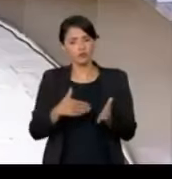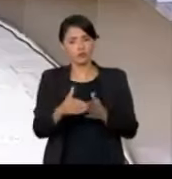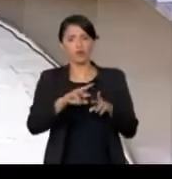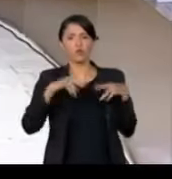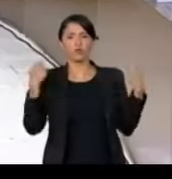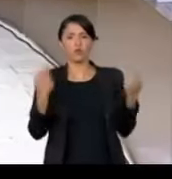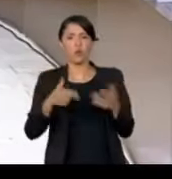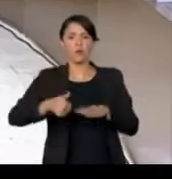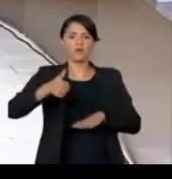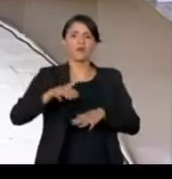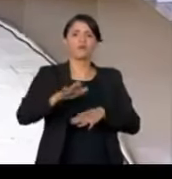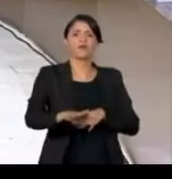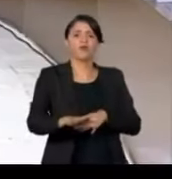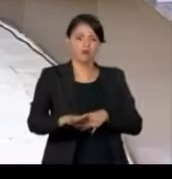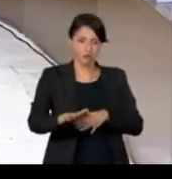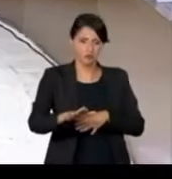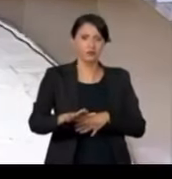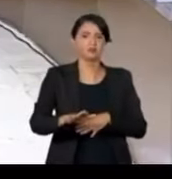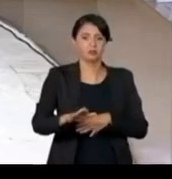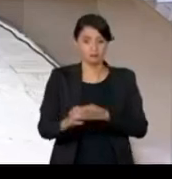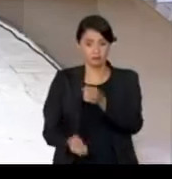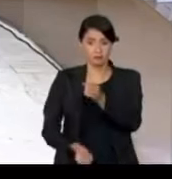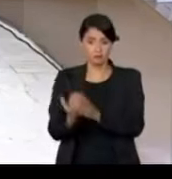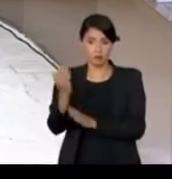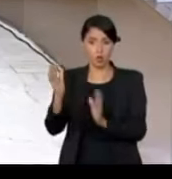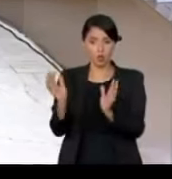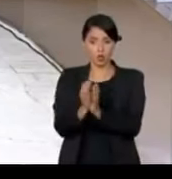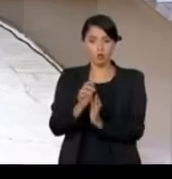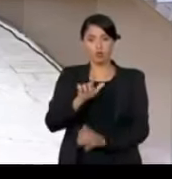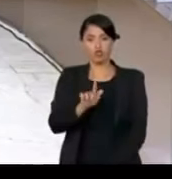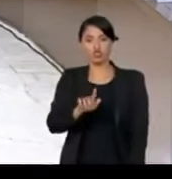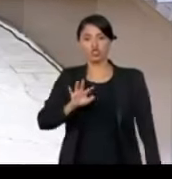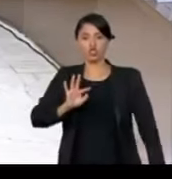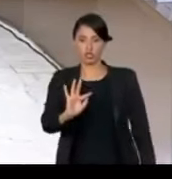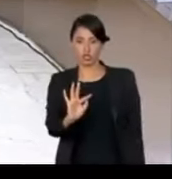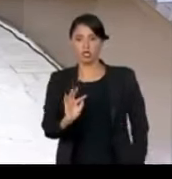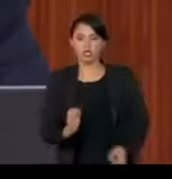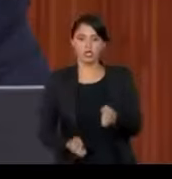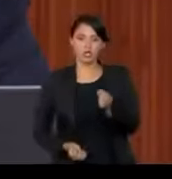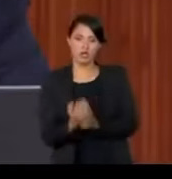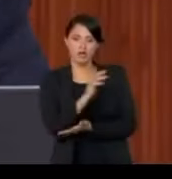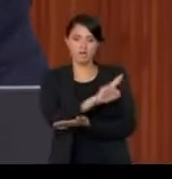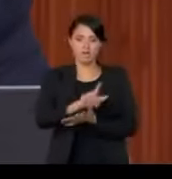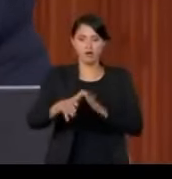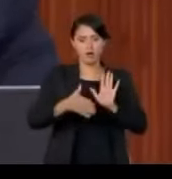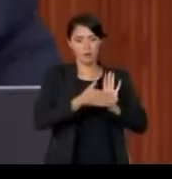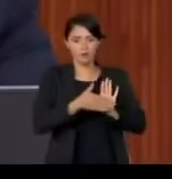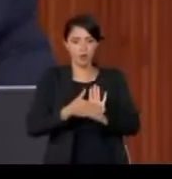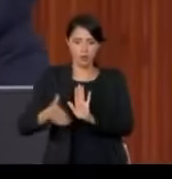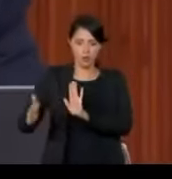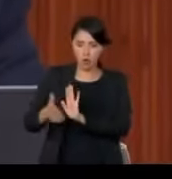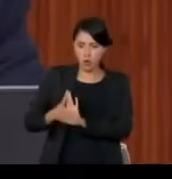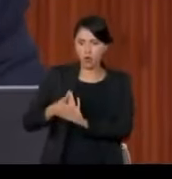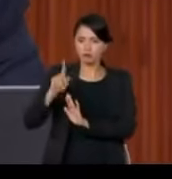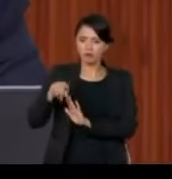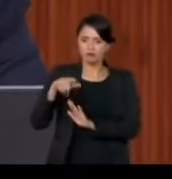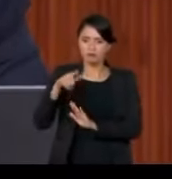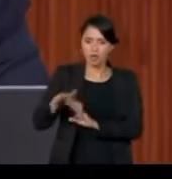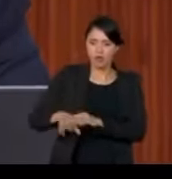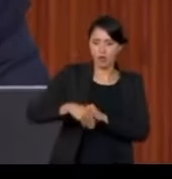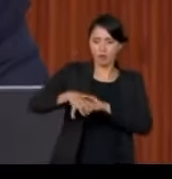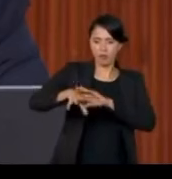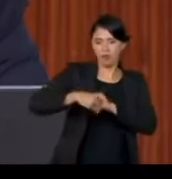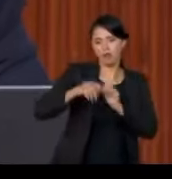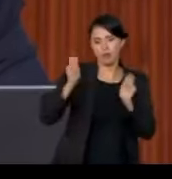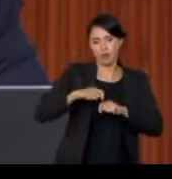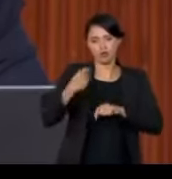reunião, um primeiro grande passo de estabelecer aí um grupo de trabalho e formular uma série de propostas que vêm em complemento e podem